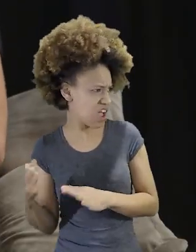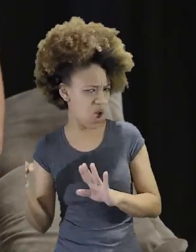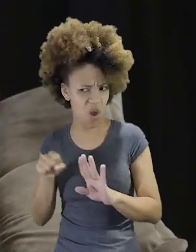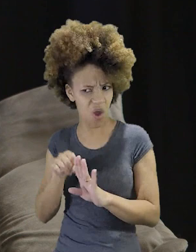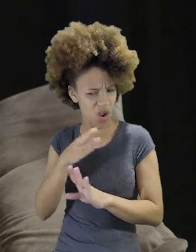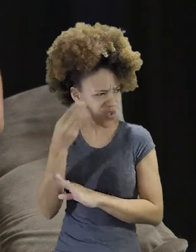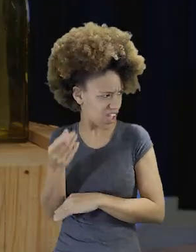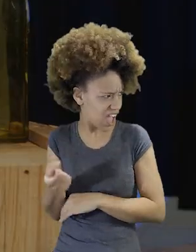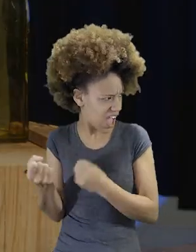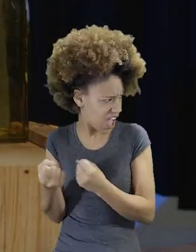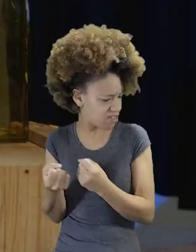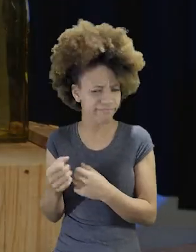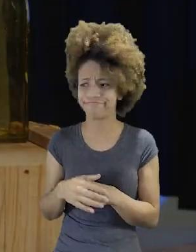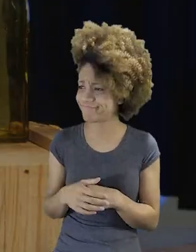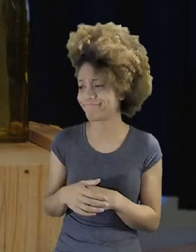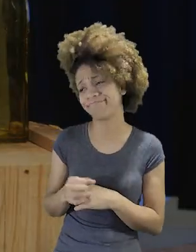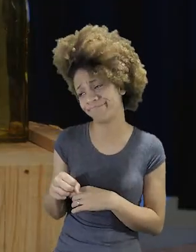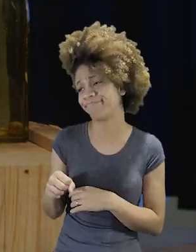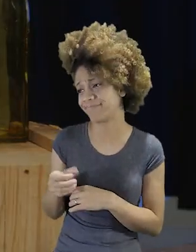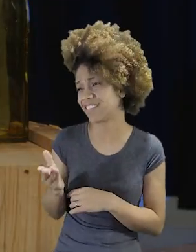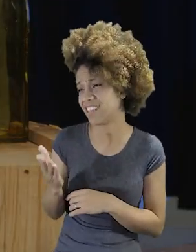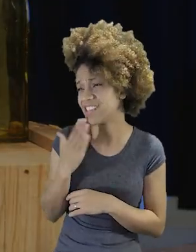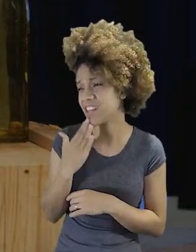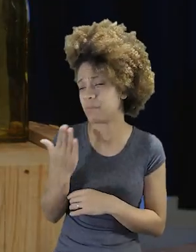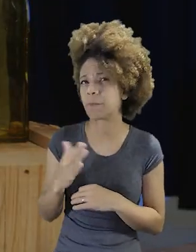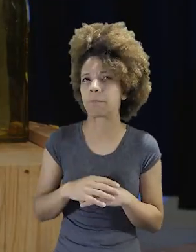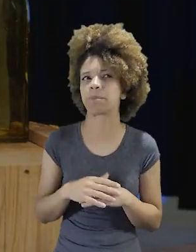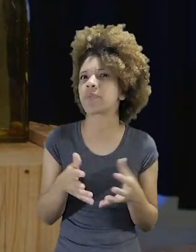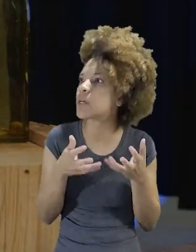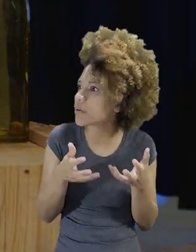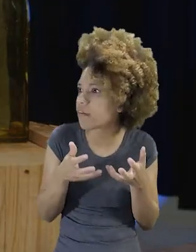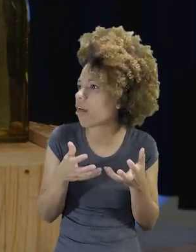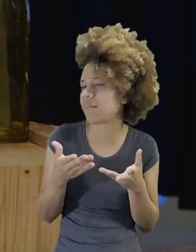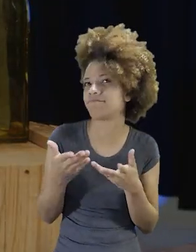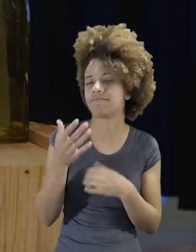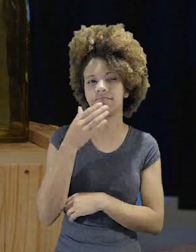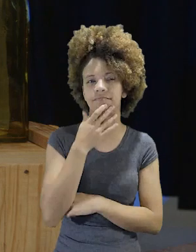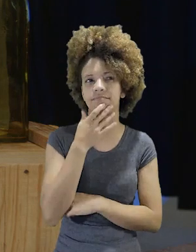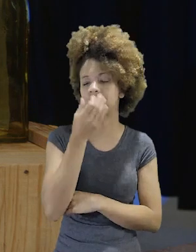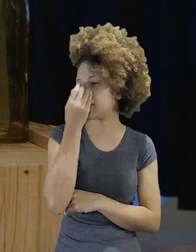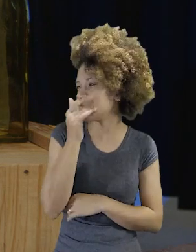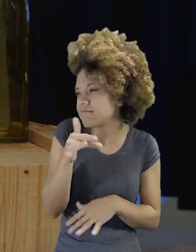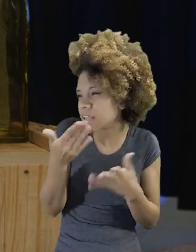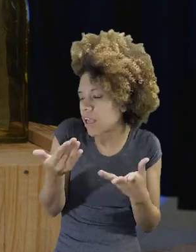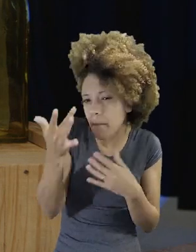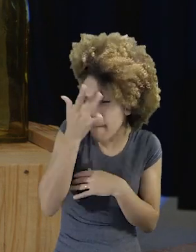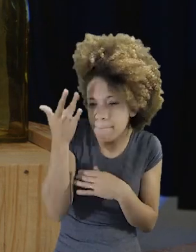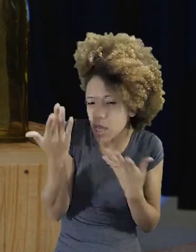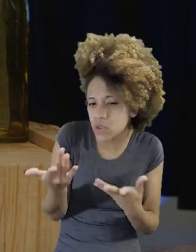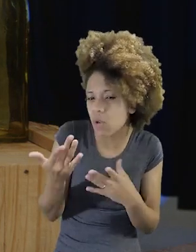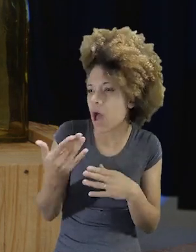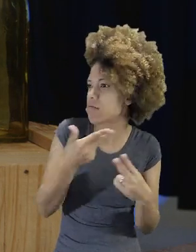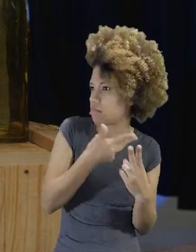incentivar Se as pessoas a deixar o filho no carro é exatamente tá ligado Sabe eu queria muito que o